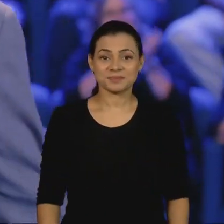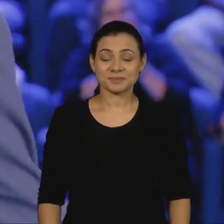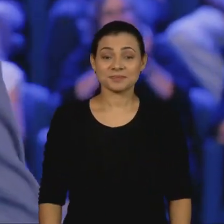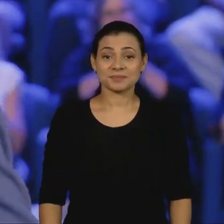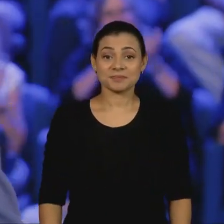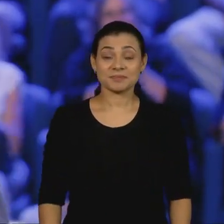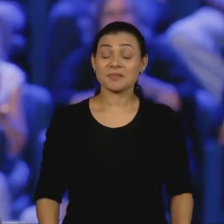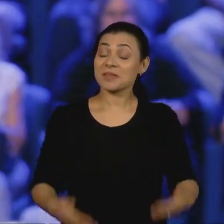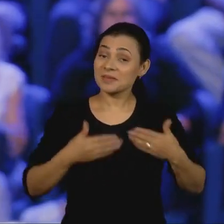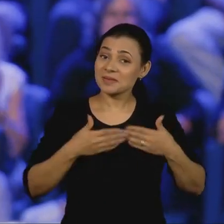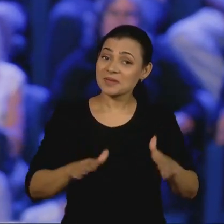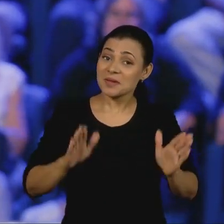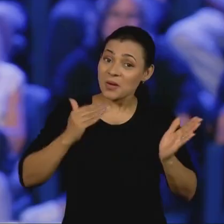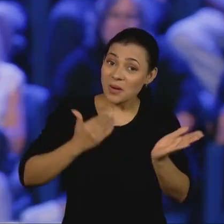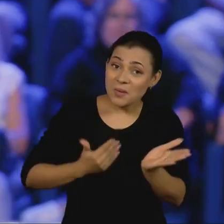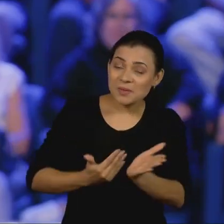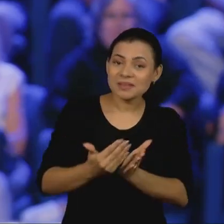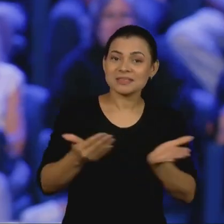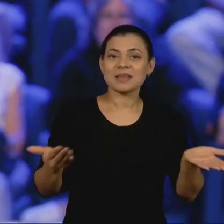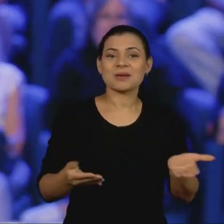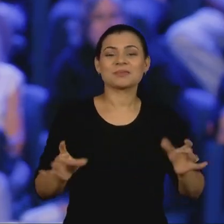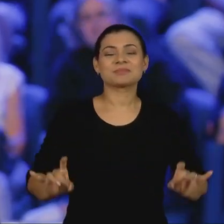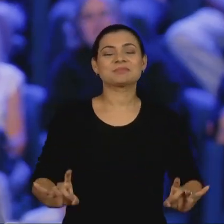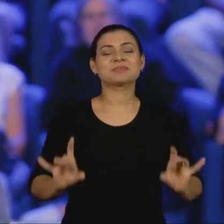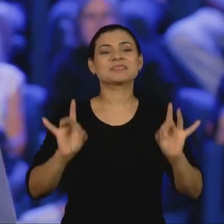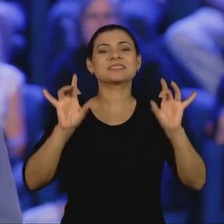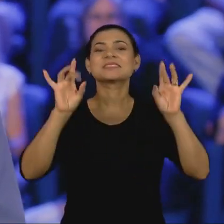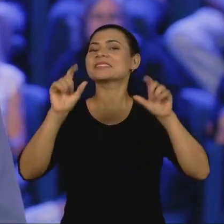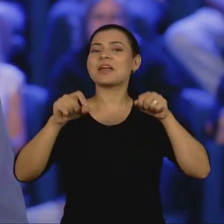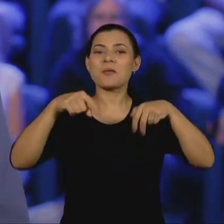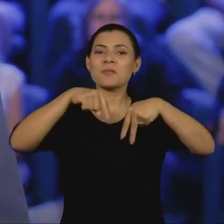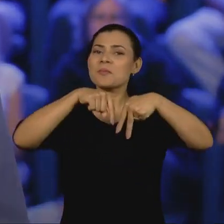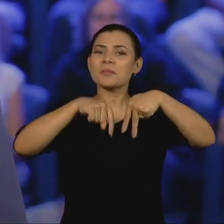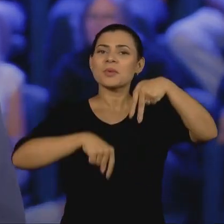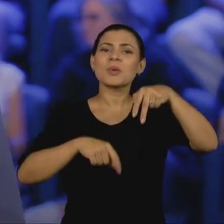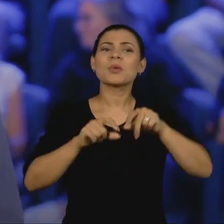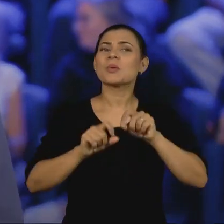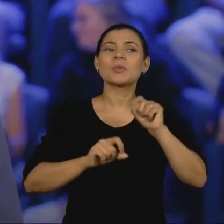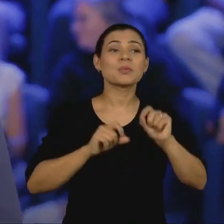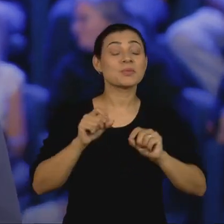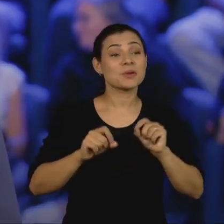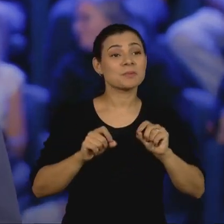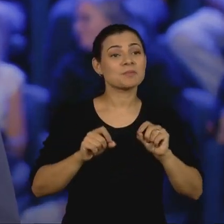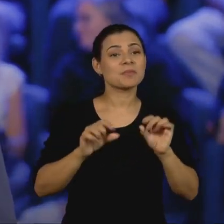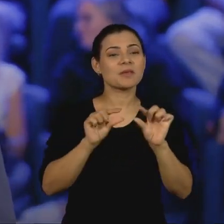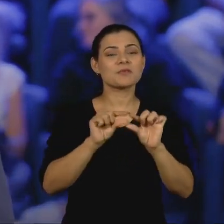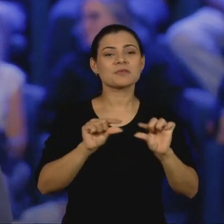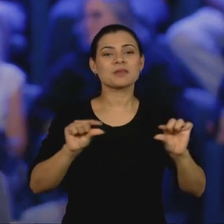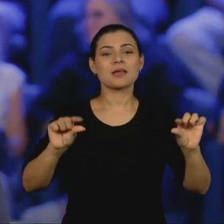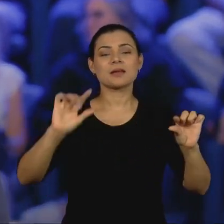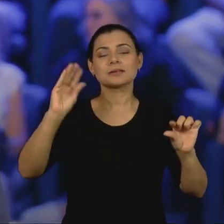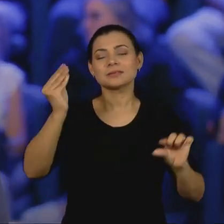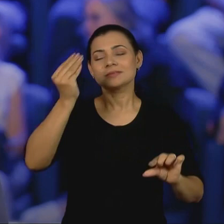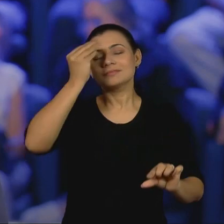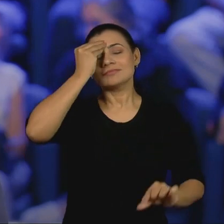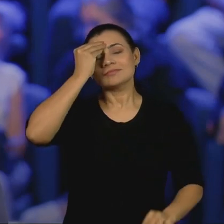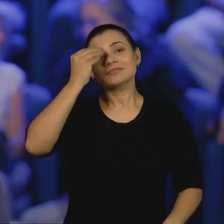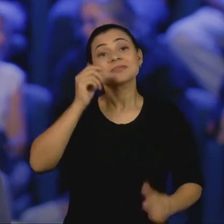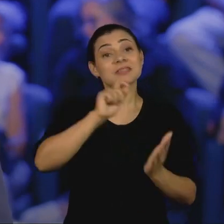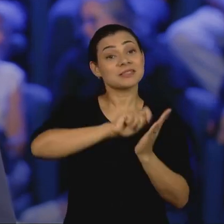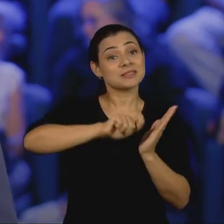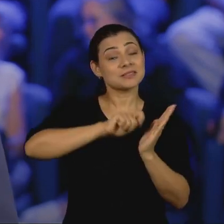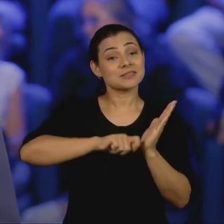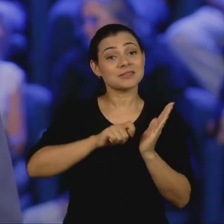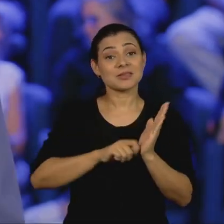Para abrir a nossa noite de forma especial, vamos nos inspirar em uma frase memorável do escritor